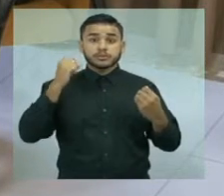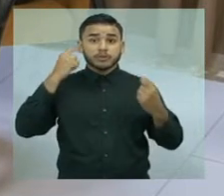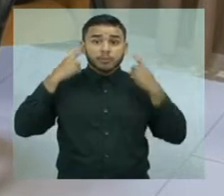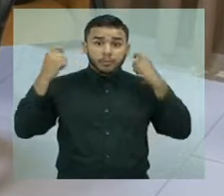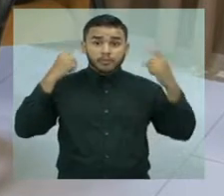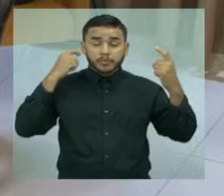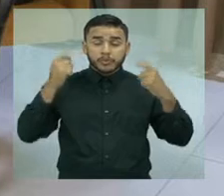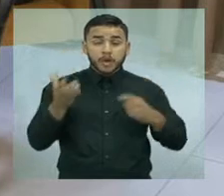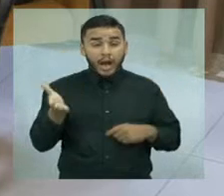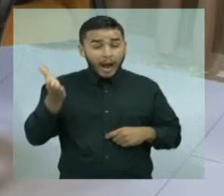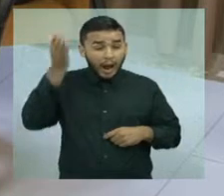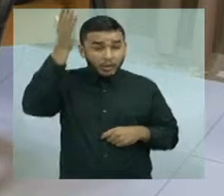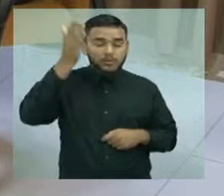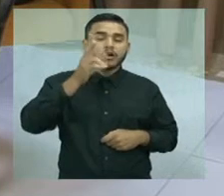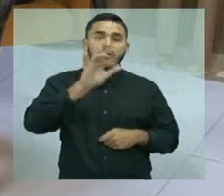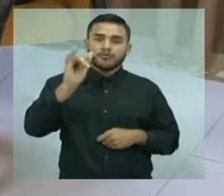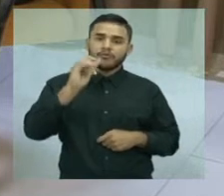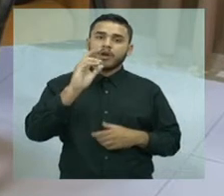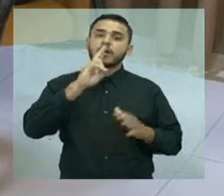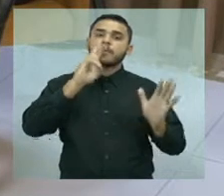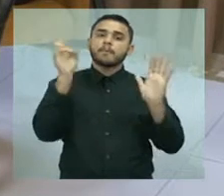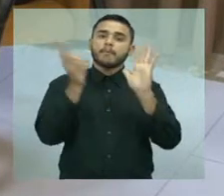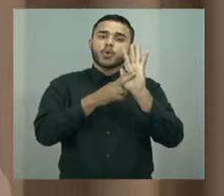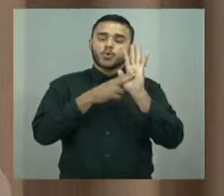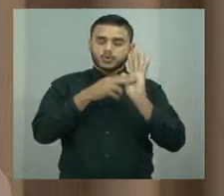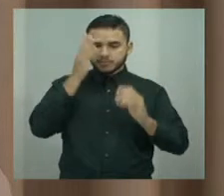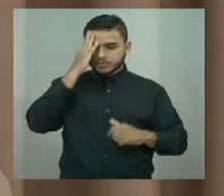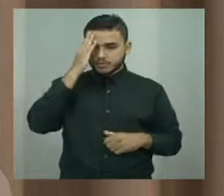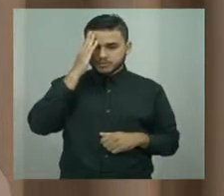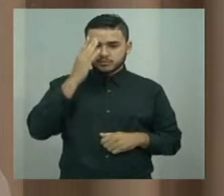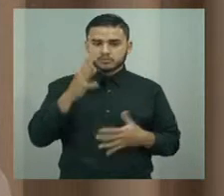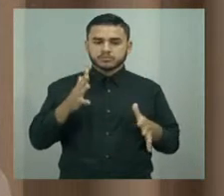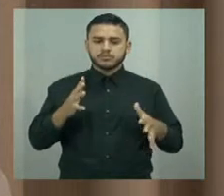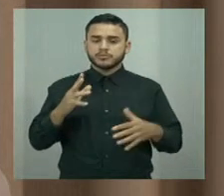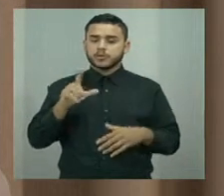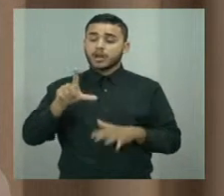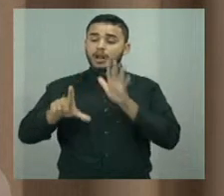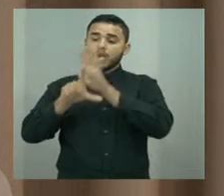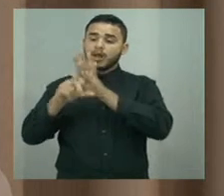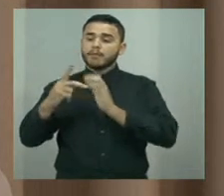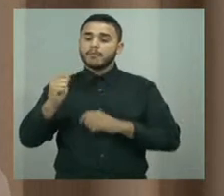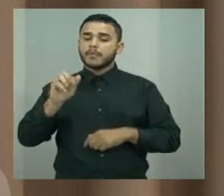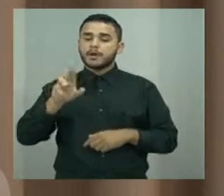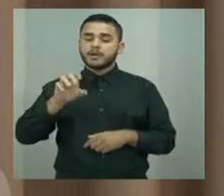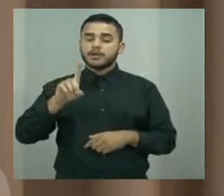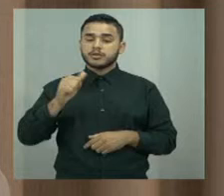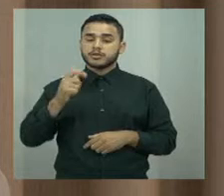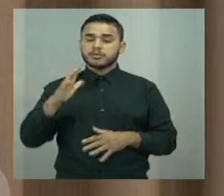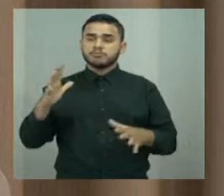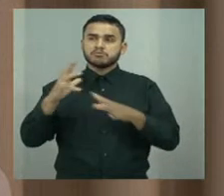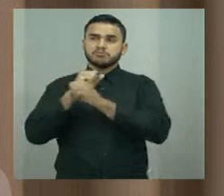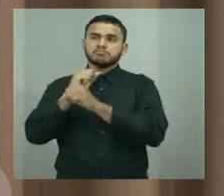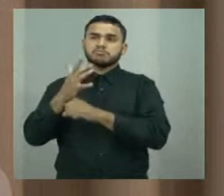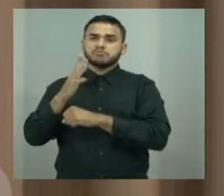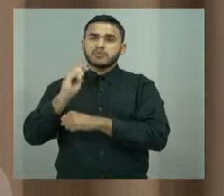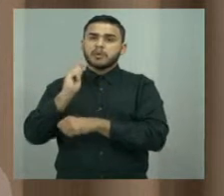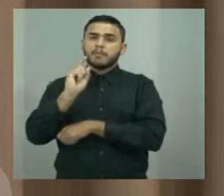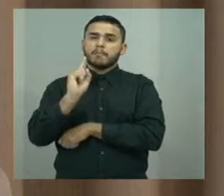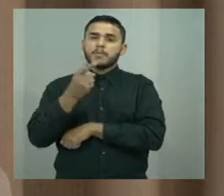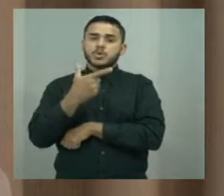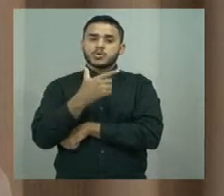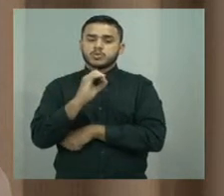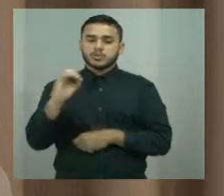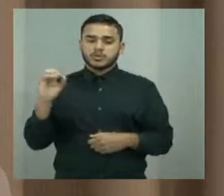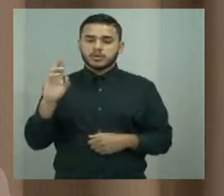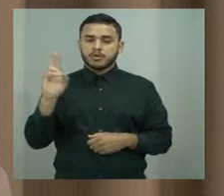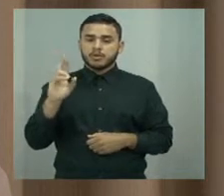vai ser a sua multa. E aí, a Lei do Paredão, ela já tem uma multa aí de aproximadamente pouco mais de R$ 1.200, mas também é feita